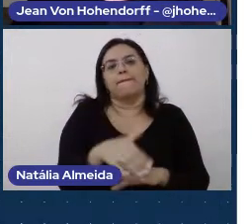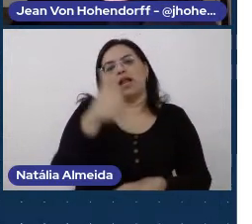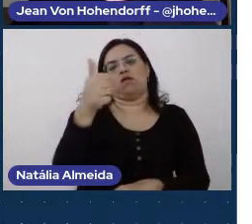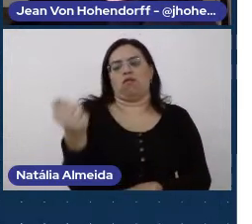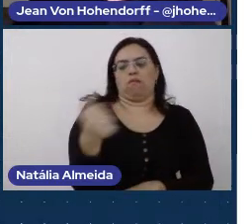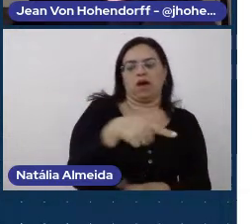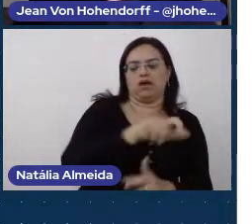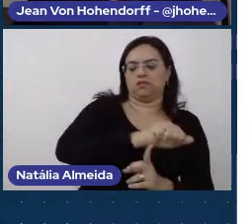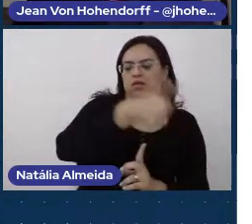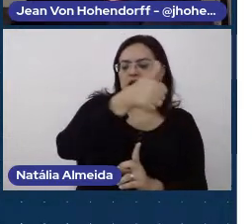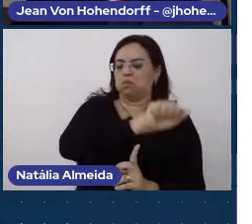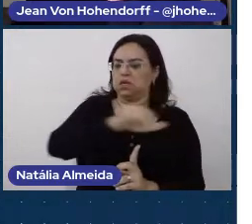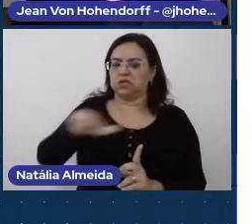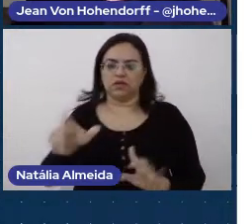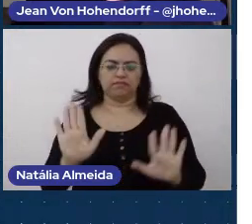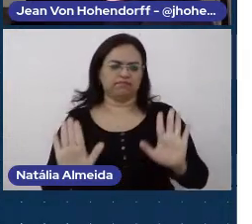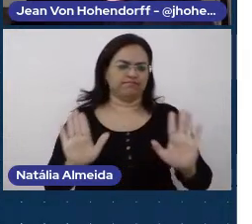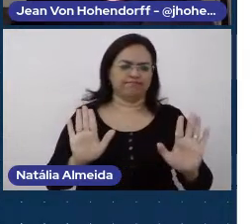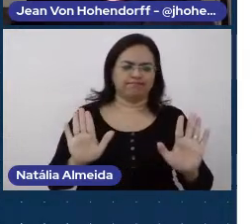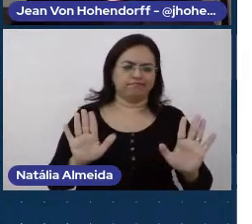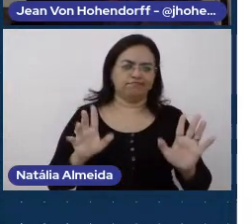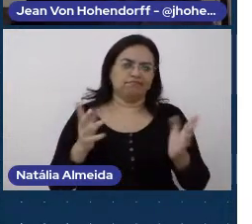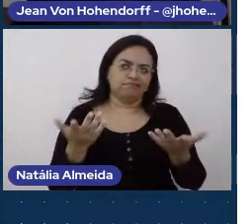melhor. É um pouco